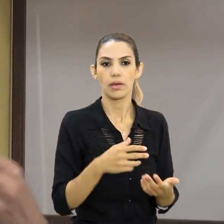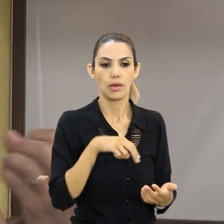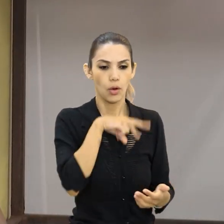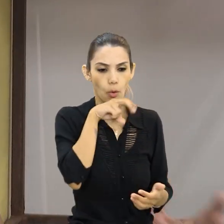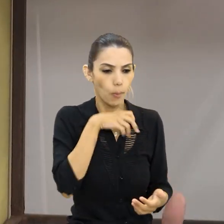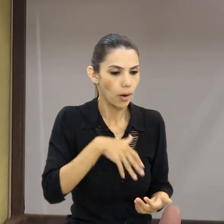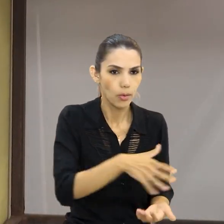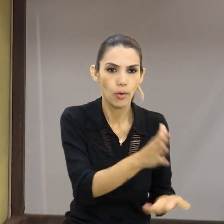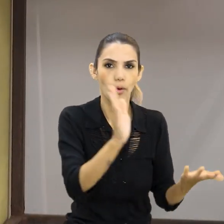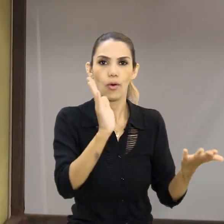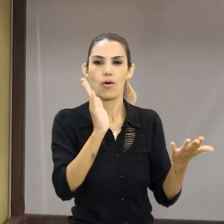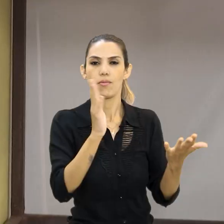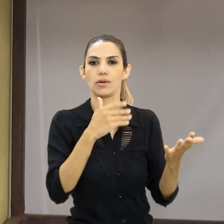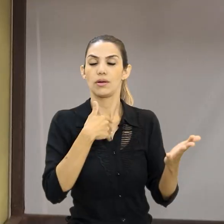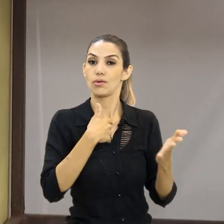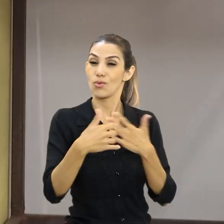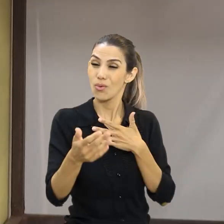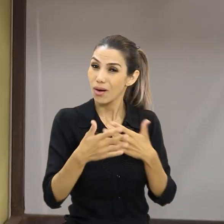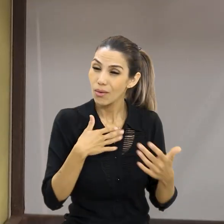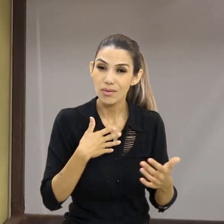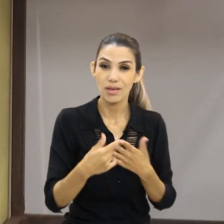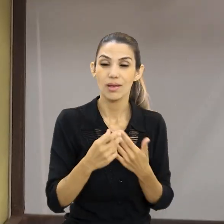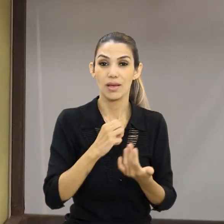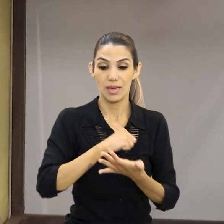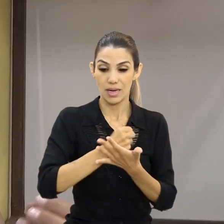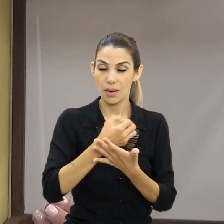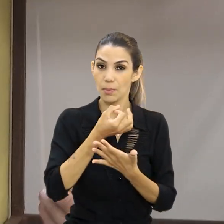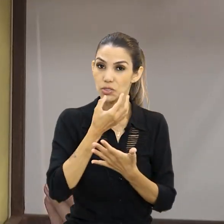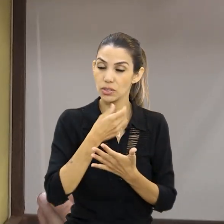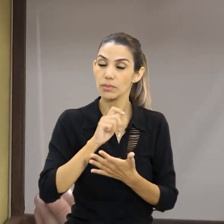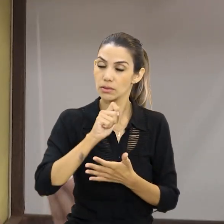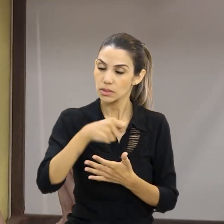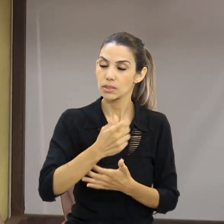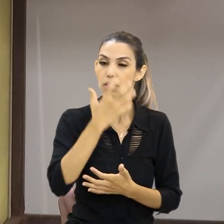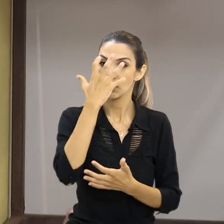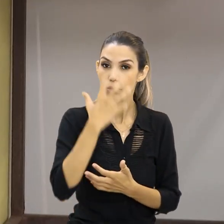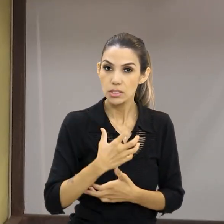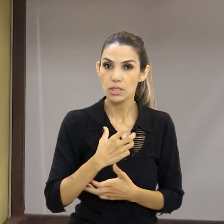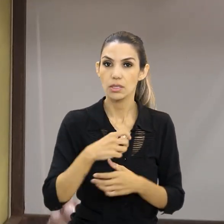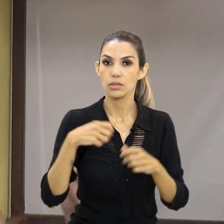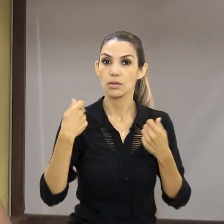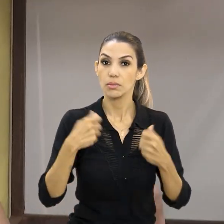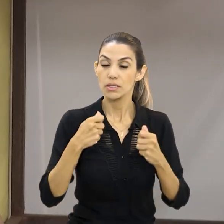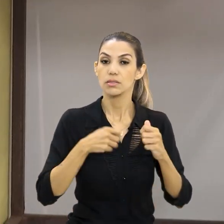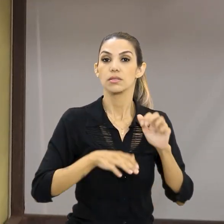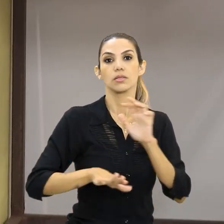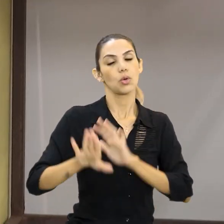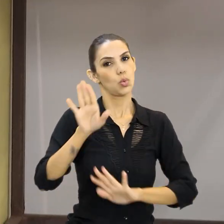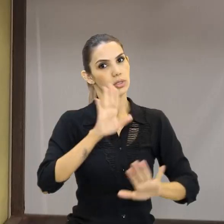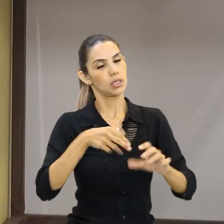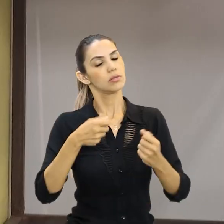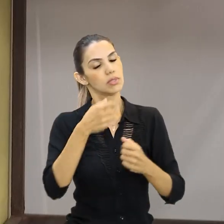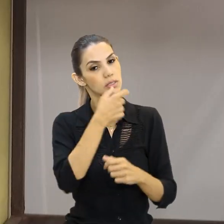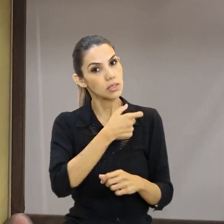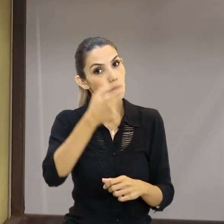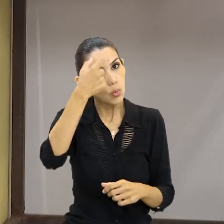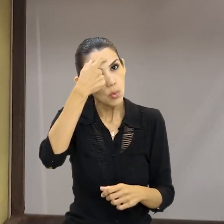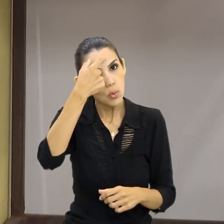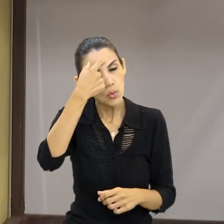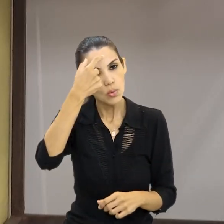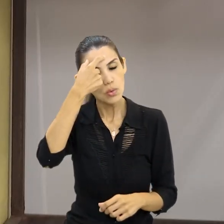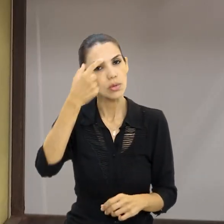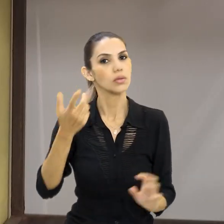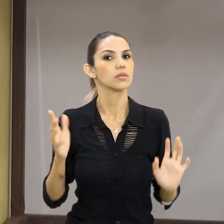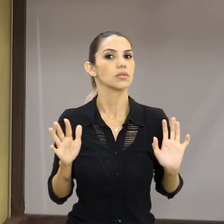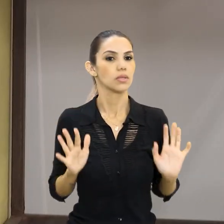cobra, um animal de produção. Então, nós precisamos ter esse raciocínio, essa consciência, né, de que